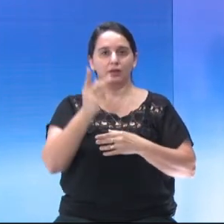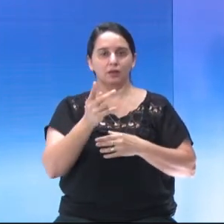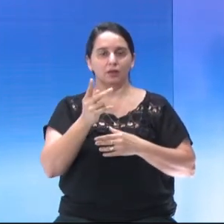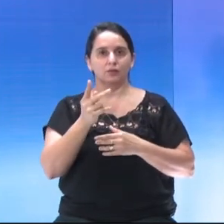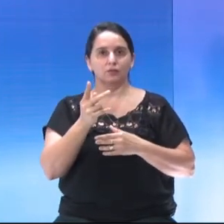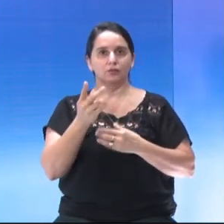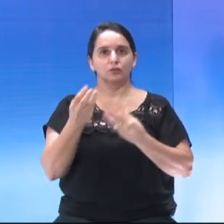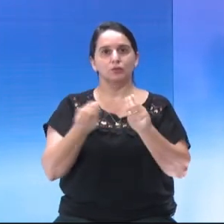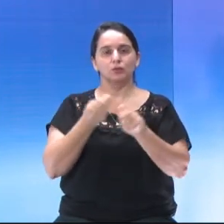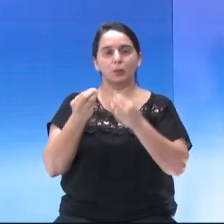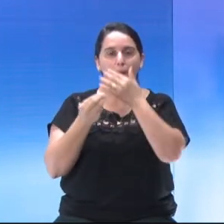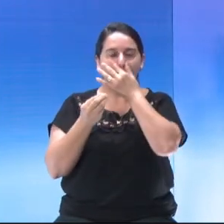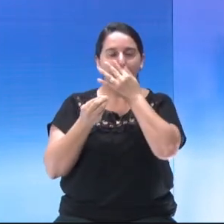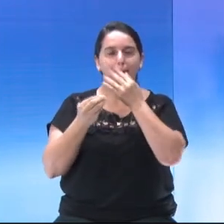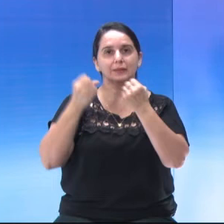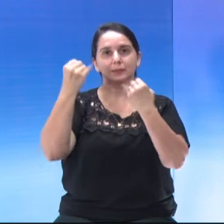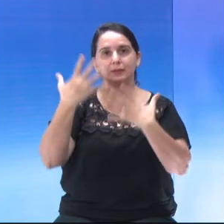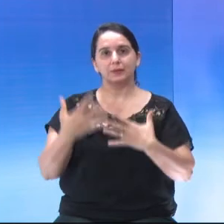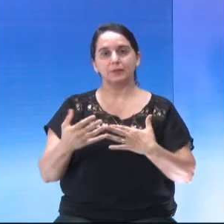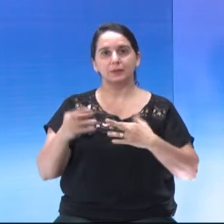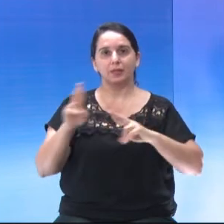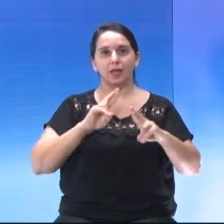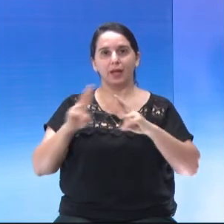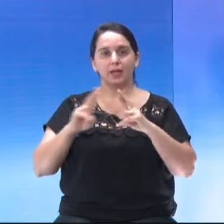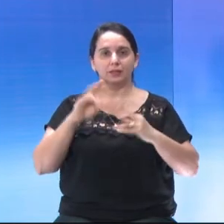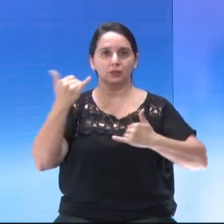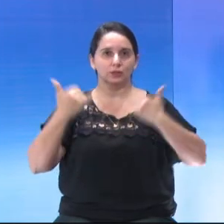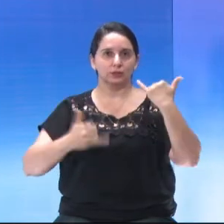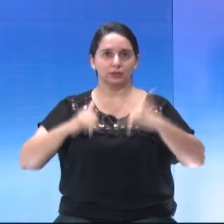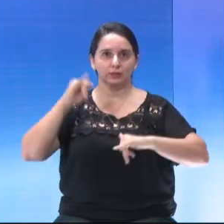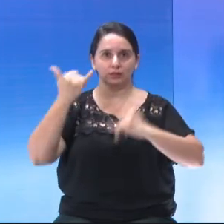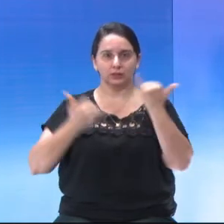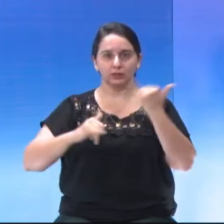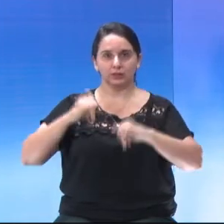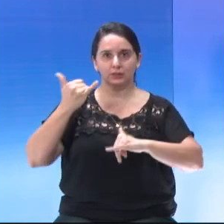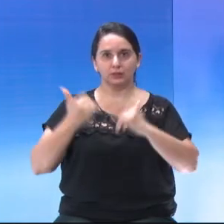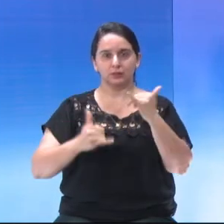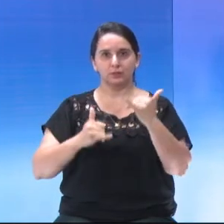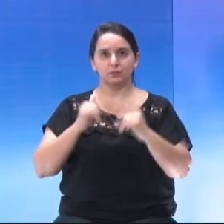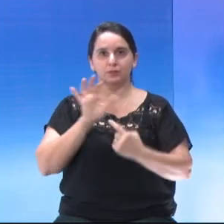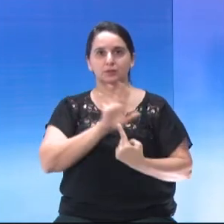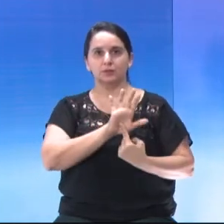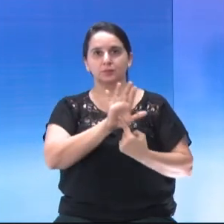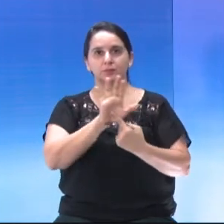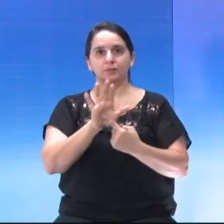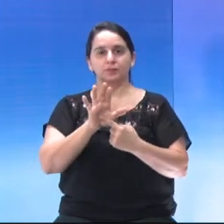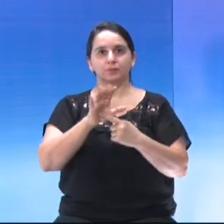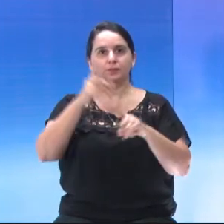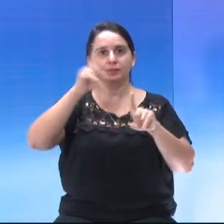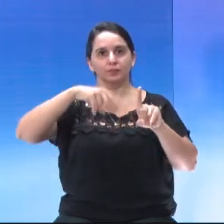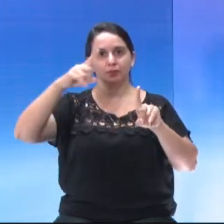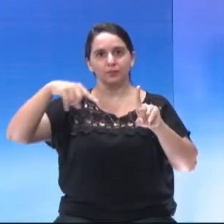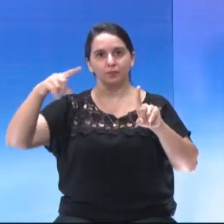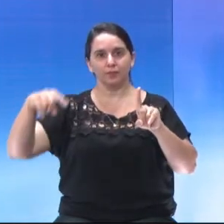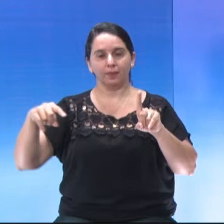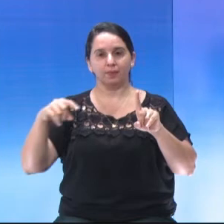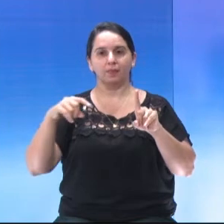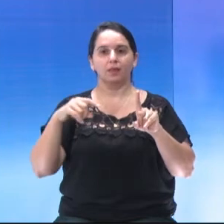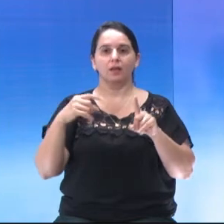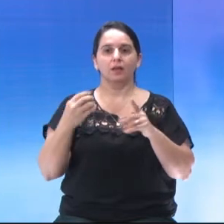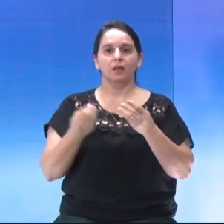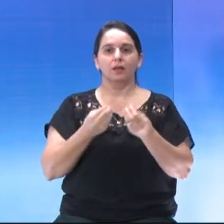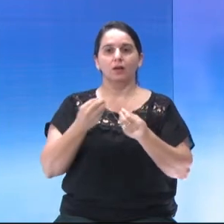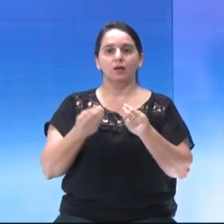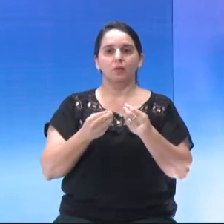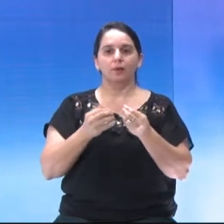estamos tratando de reações químicas, de equações químicas, por representação gráfica, nós estamos